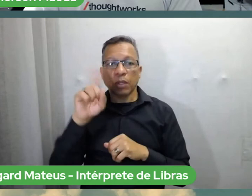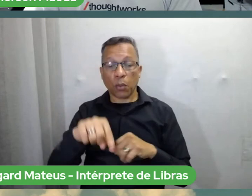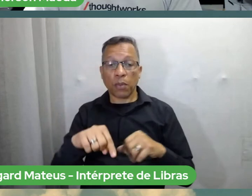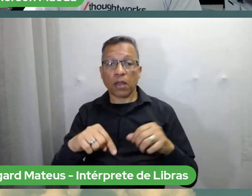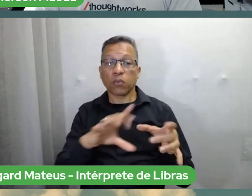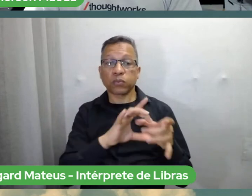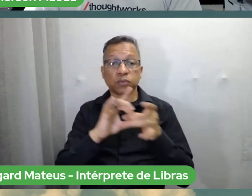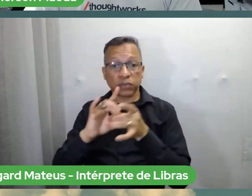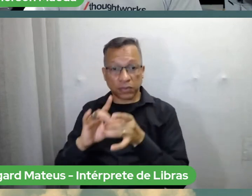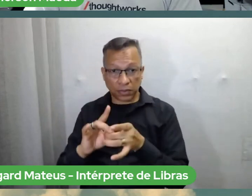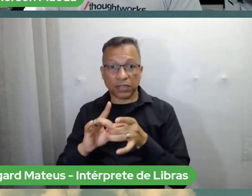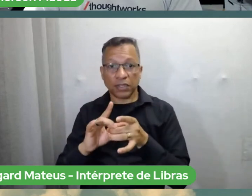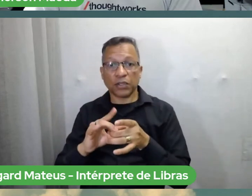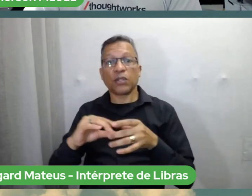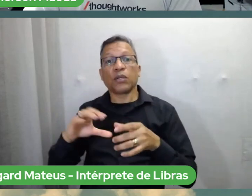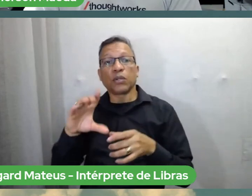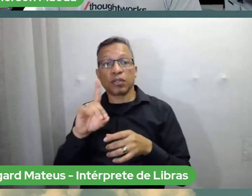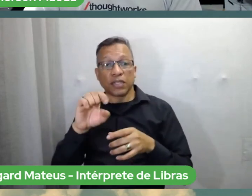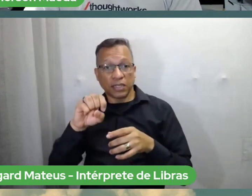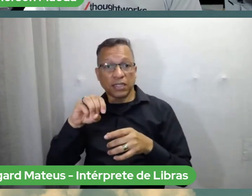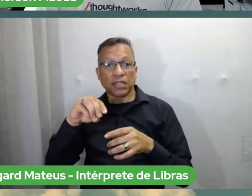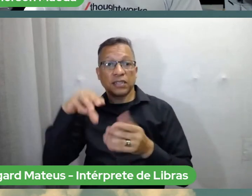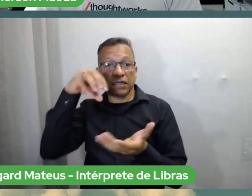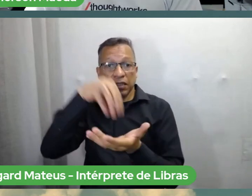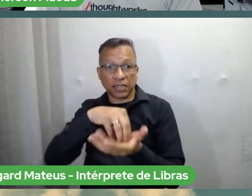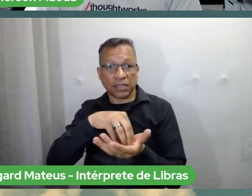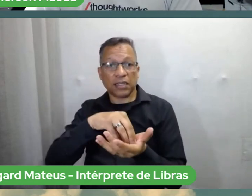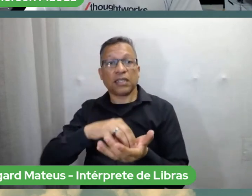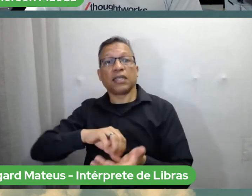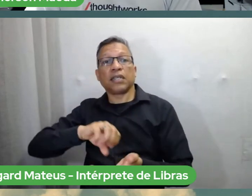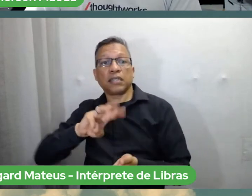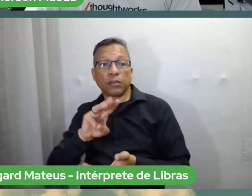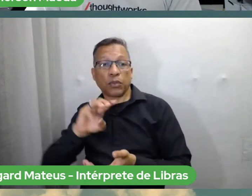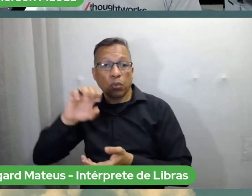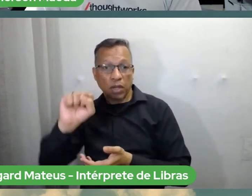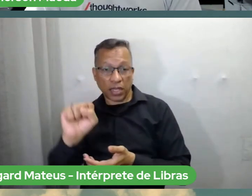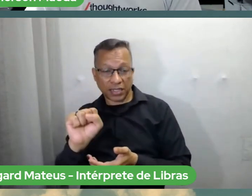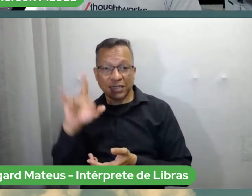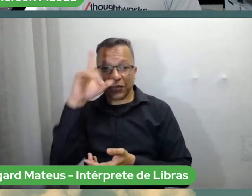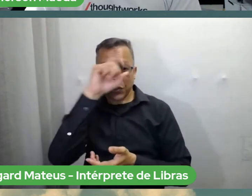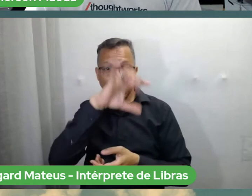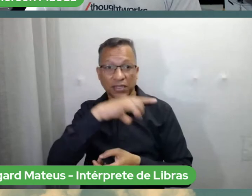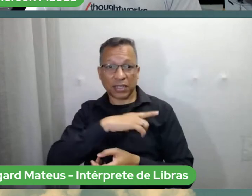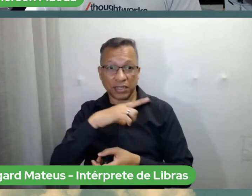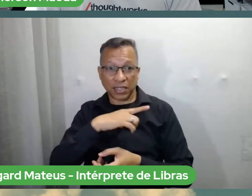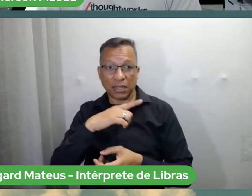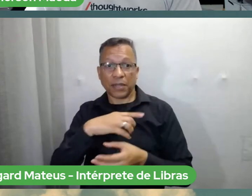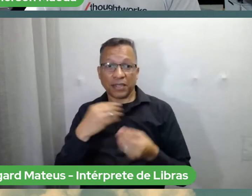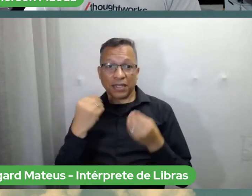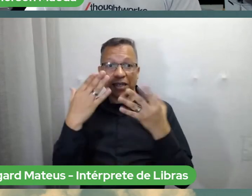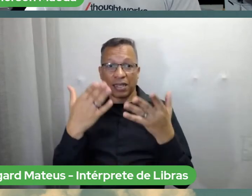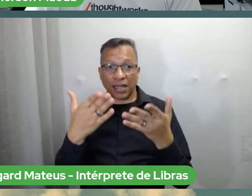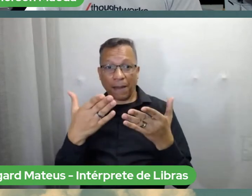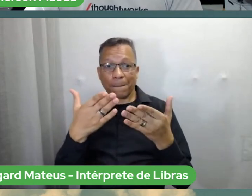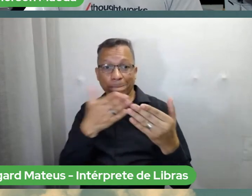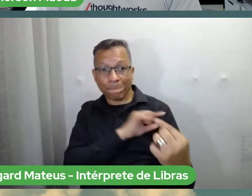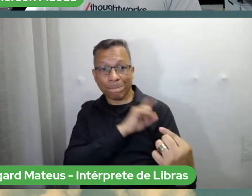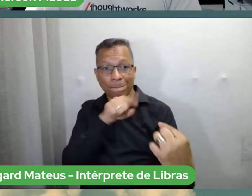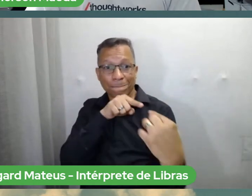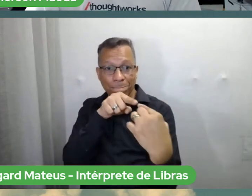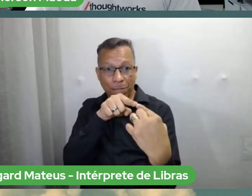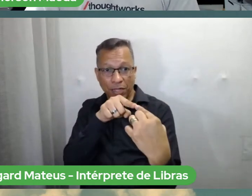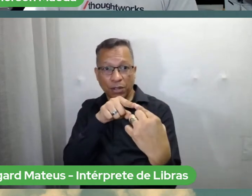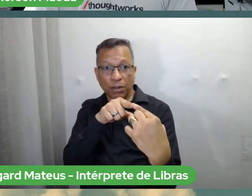Lake centralizado na AWS e enfrentamos algumas dificuldades para entregar métricas para o negócio. Qual seria um bom primeiro